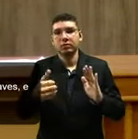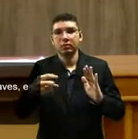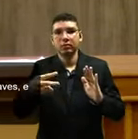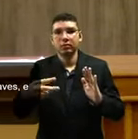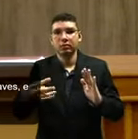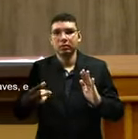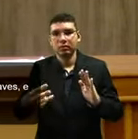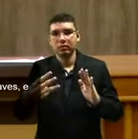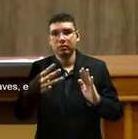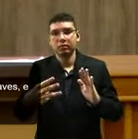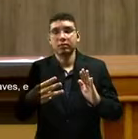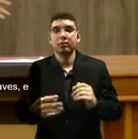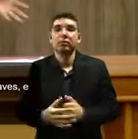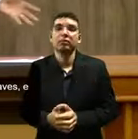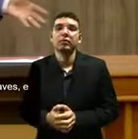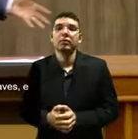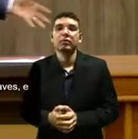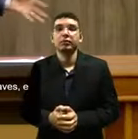insípido